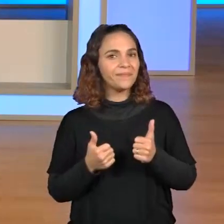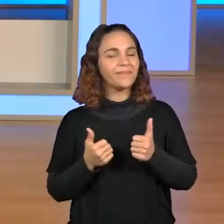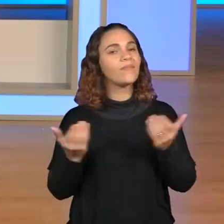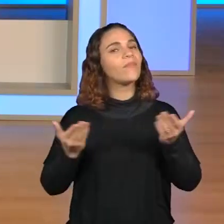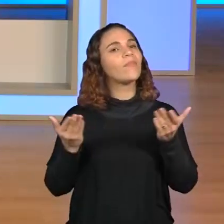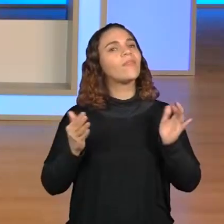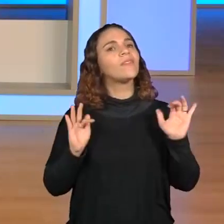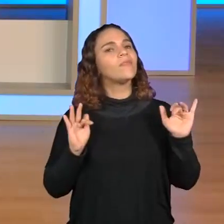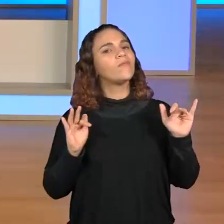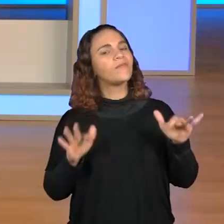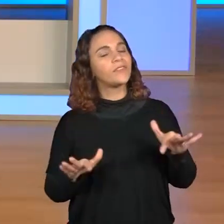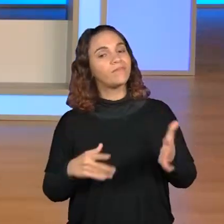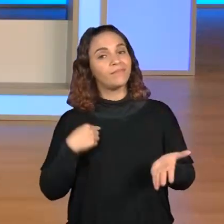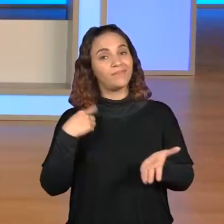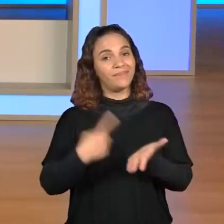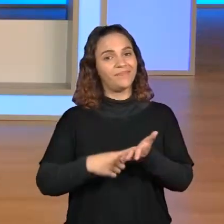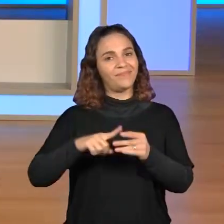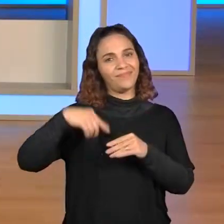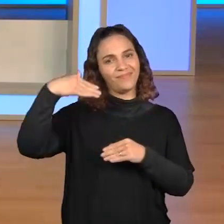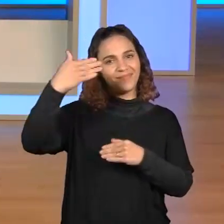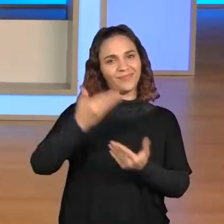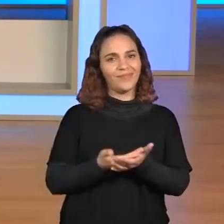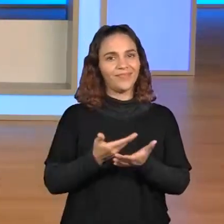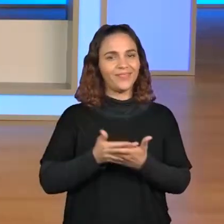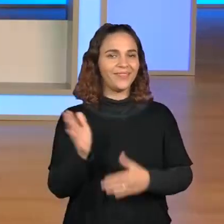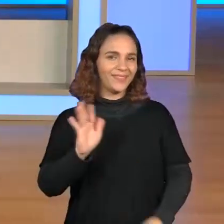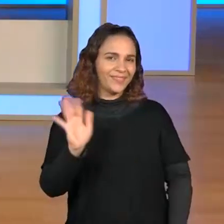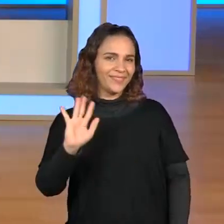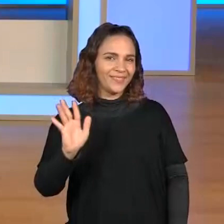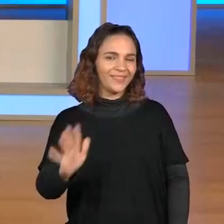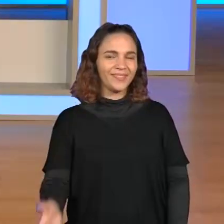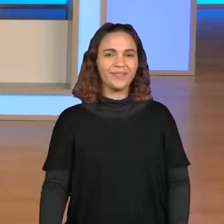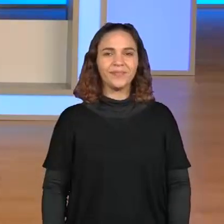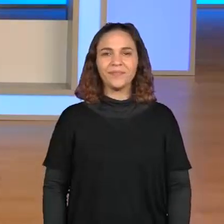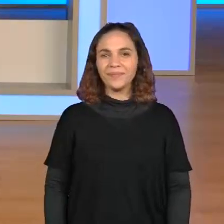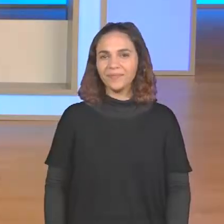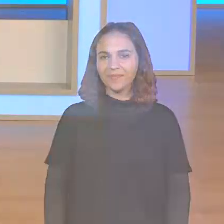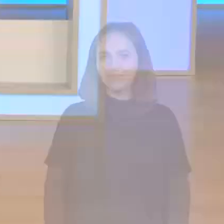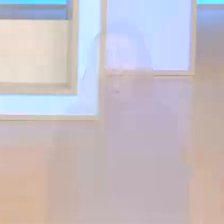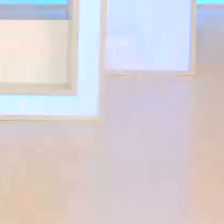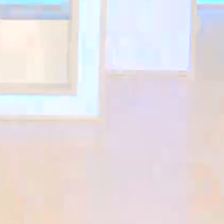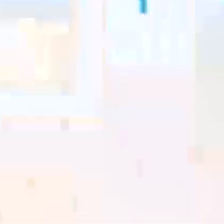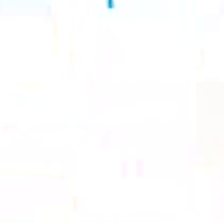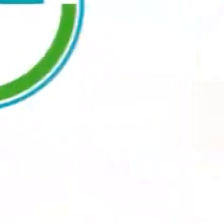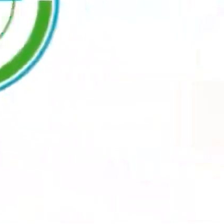estamos chegando ao fim e conto com vocês nas próximas aulas, hein? Tchau, tchau. Até mais.